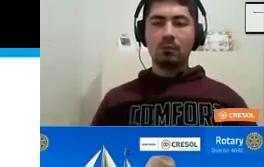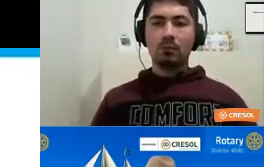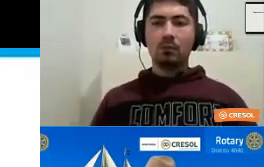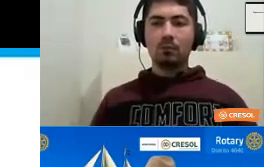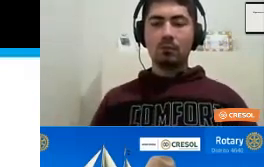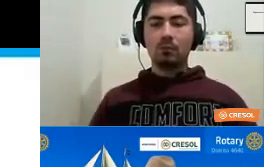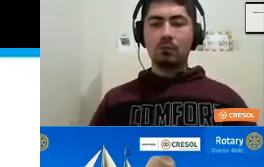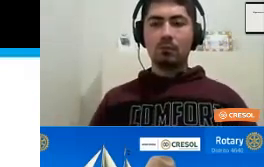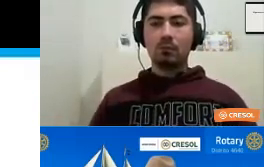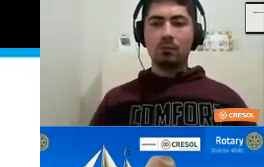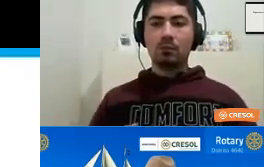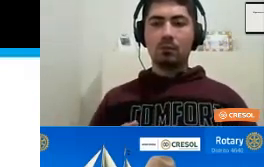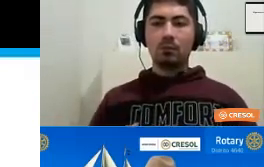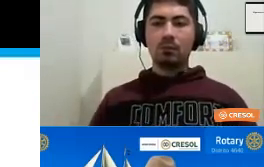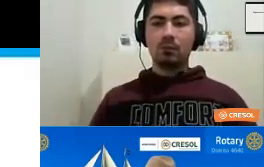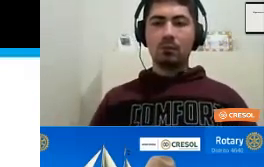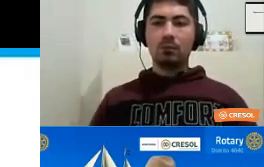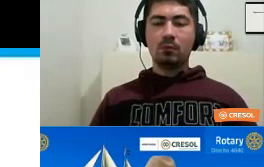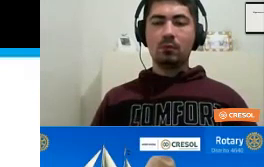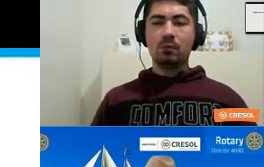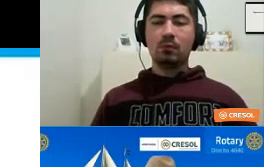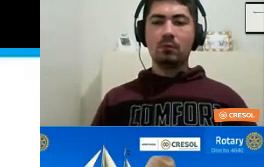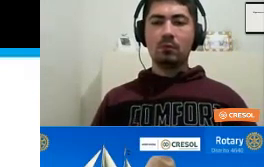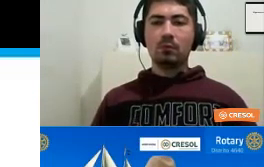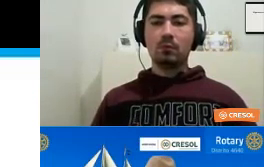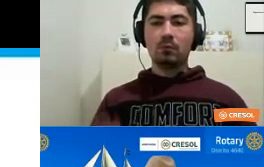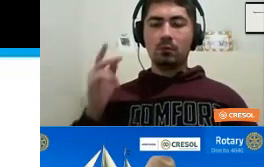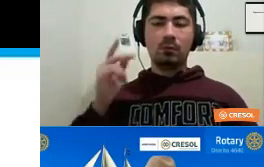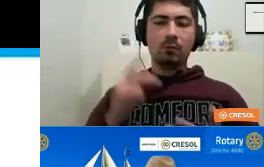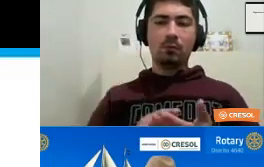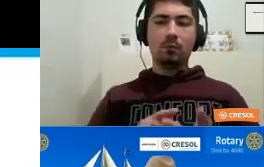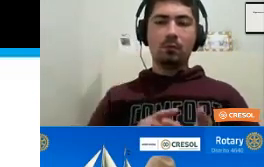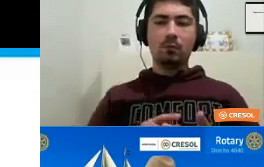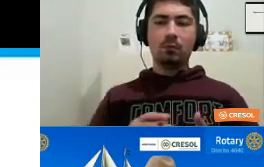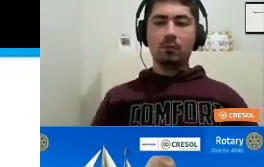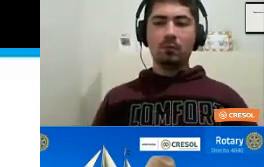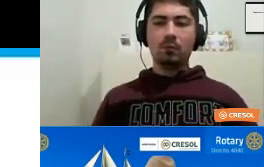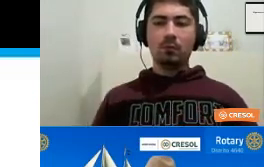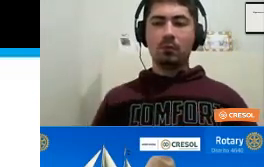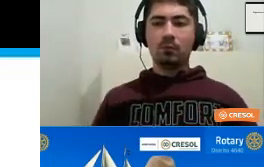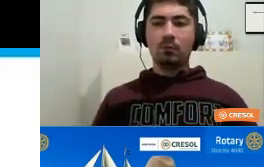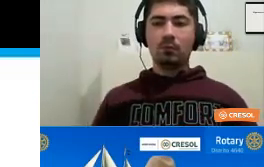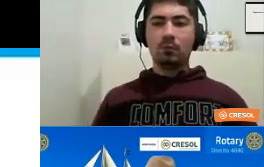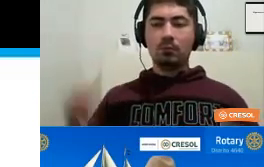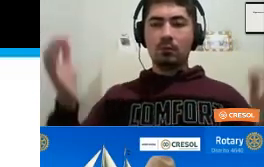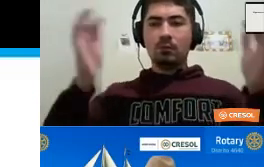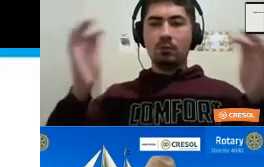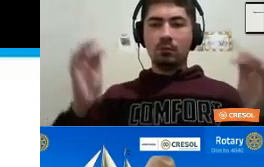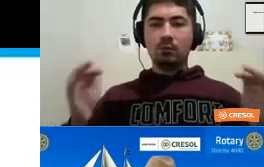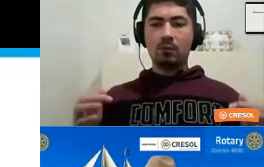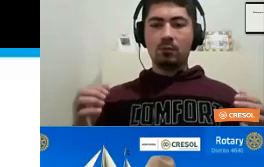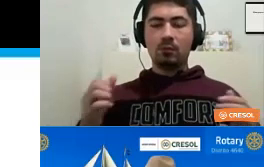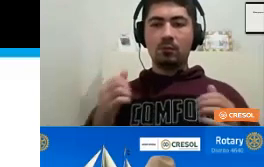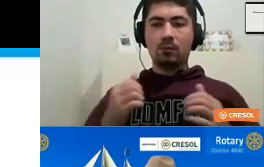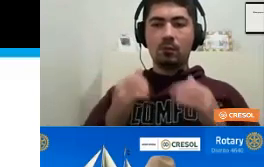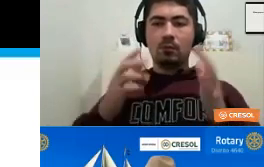da Fundação Rotária, Art Club, e é muito verdadeiro. Nós somos muito mais felizes quando nós podemos